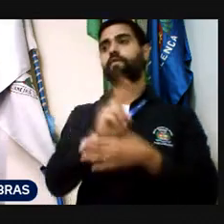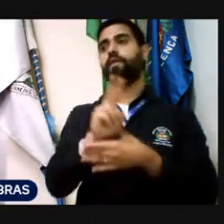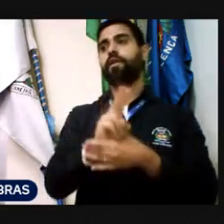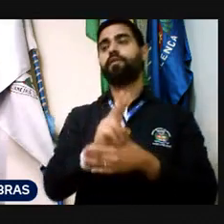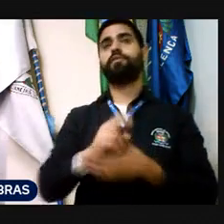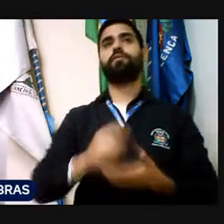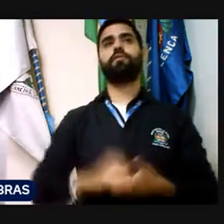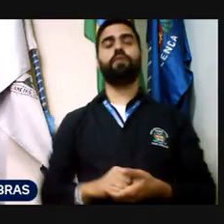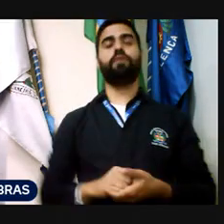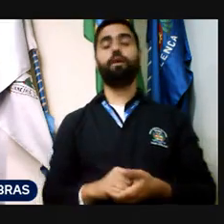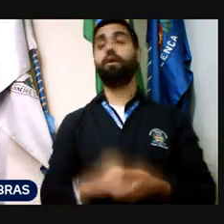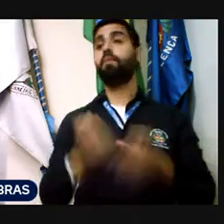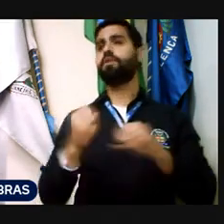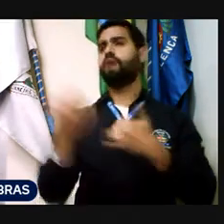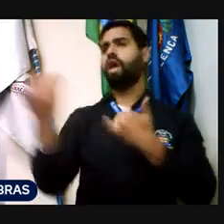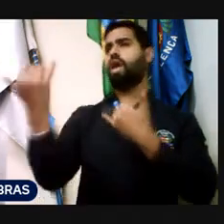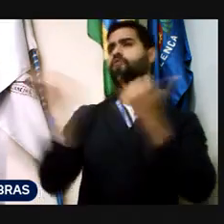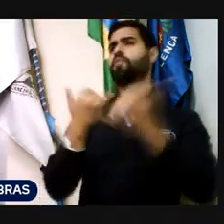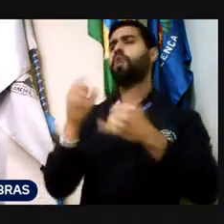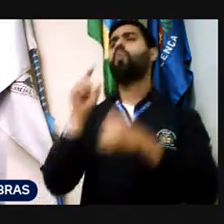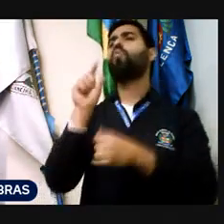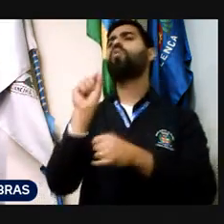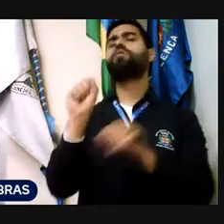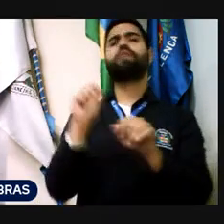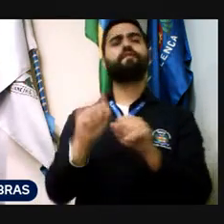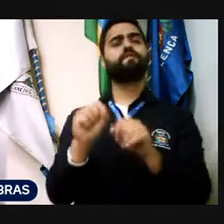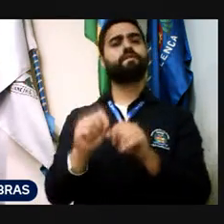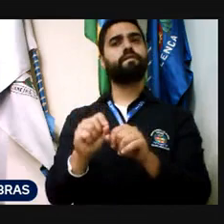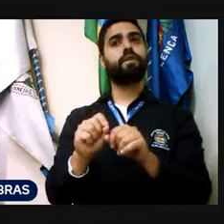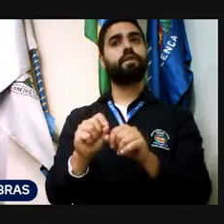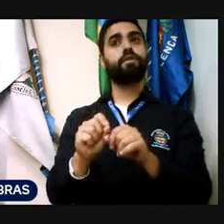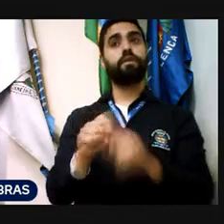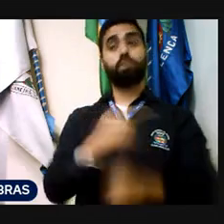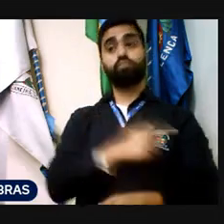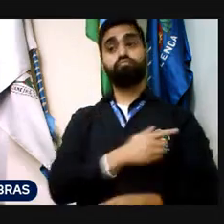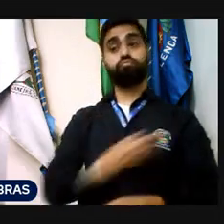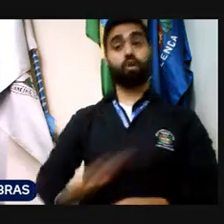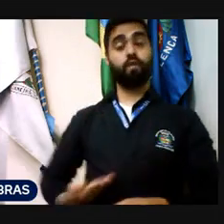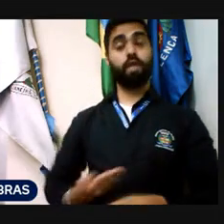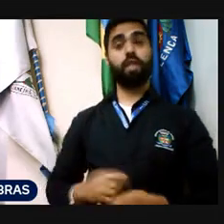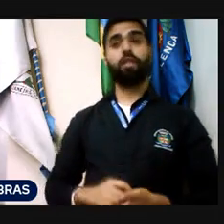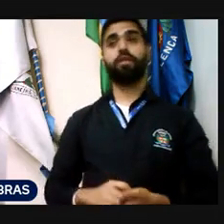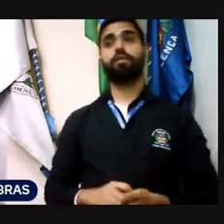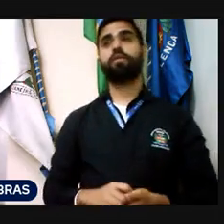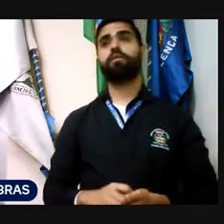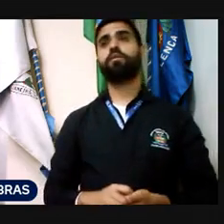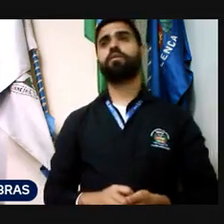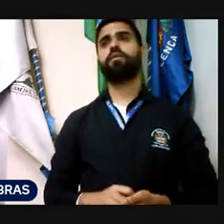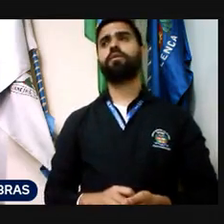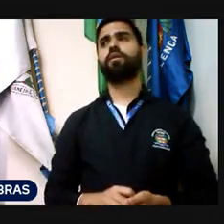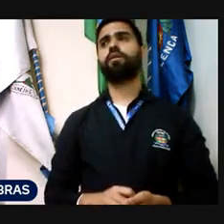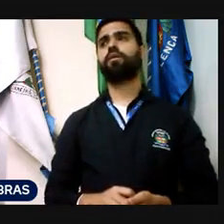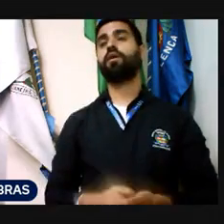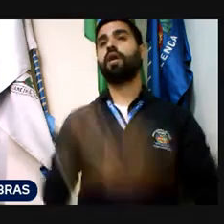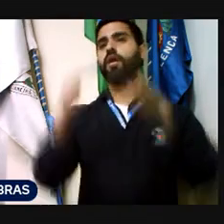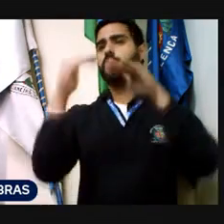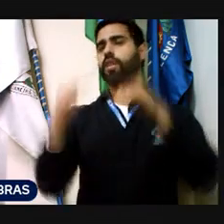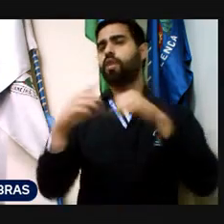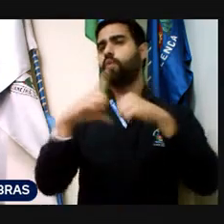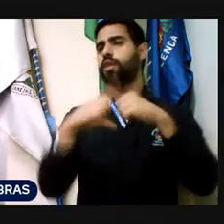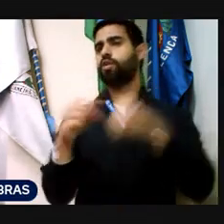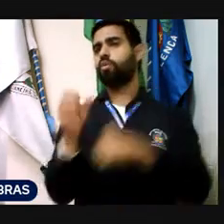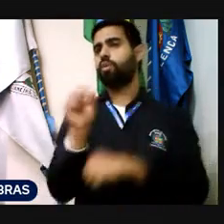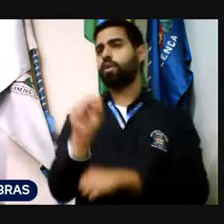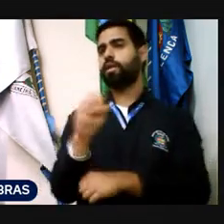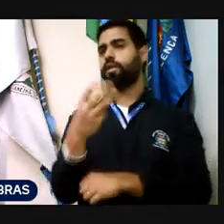Valença informe quais os procedimentos adotados por este governo com vistas ao cumprimento do artigo